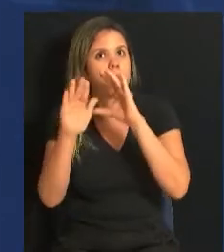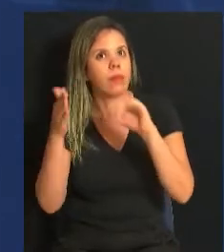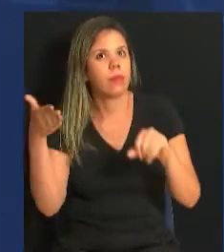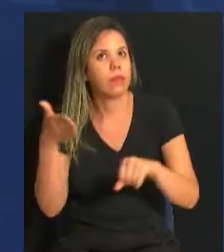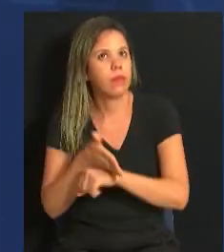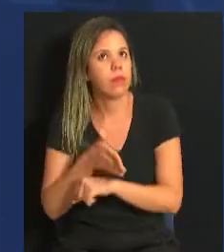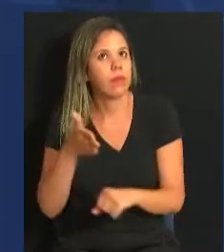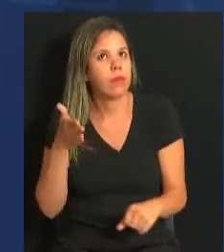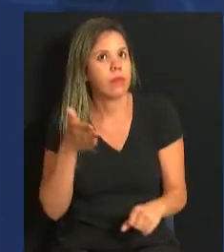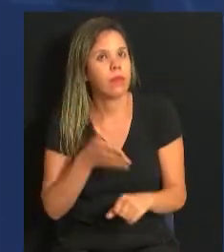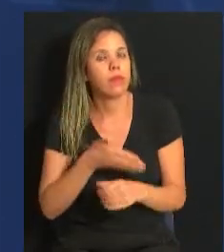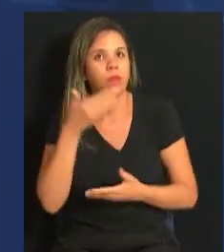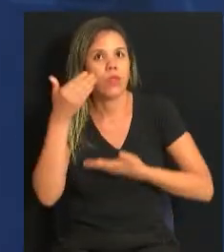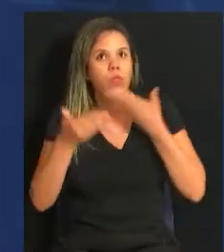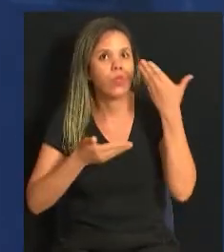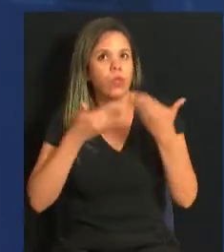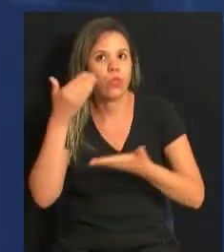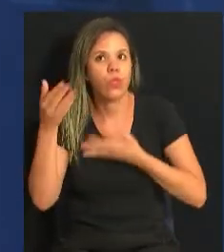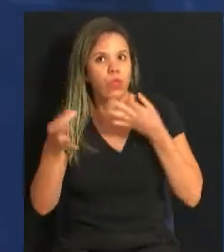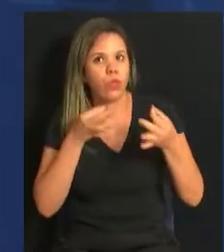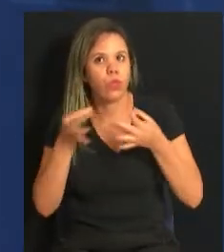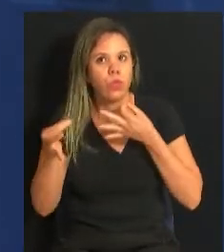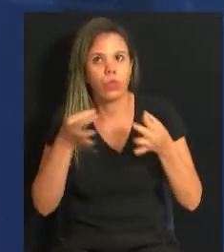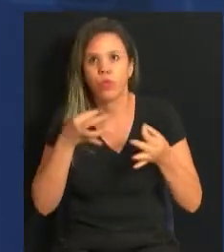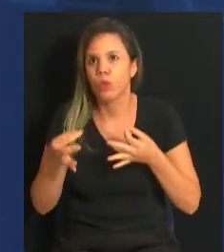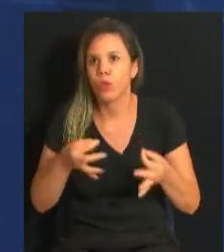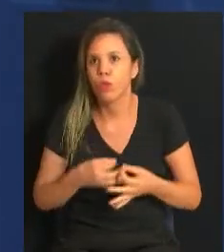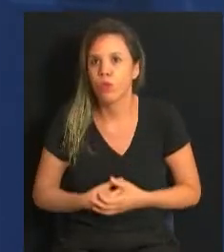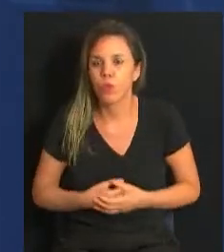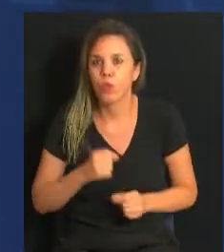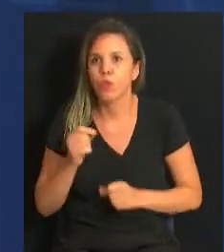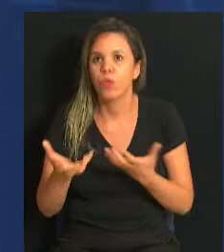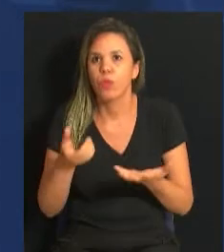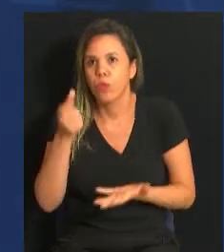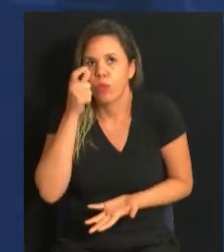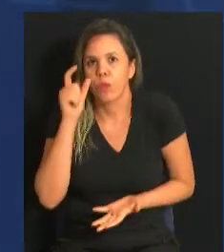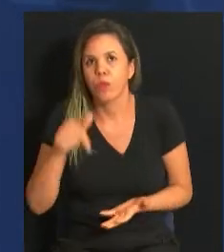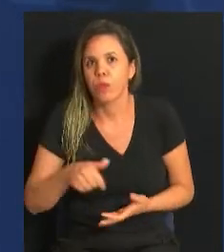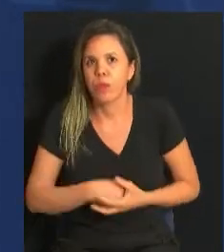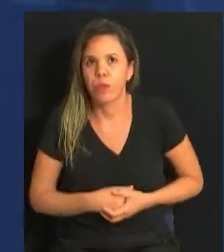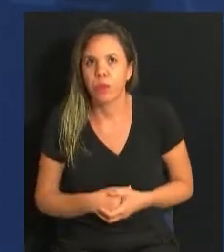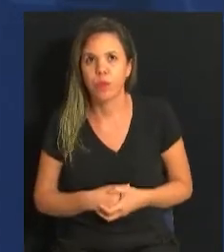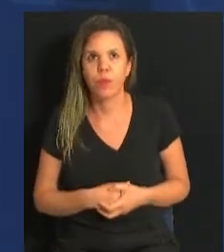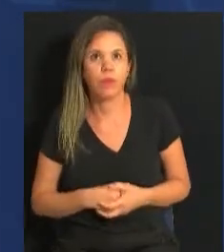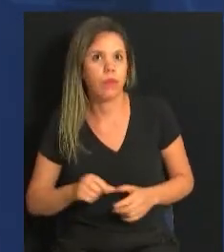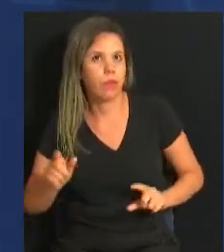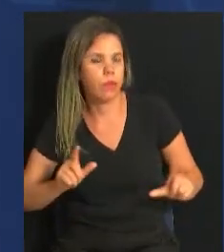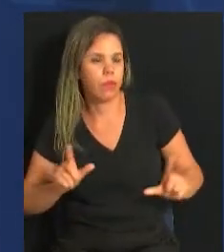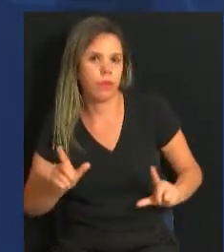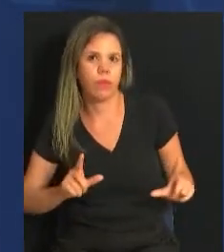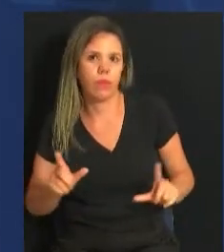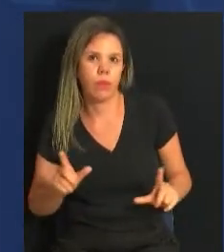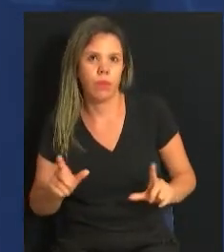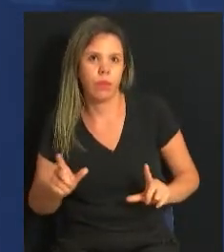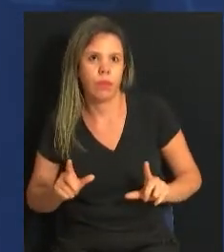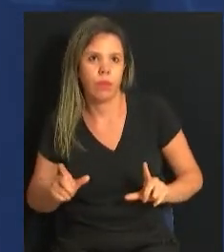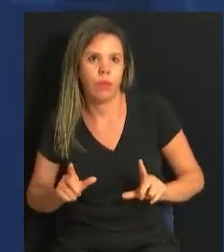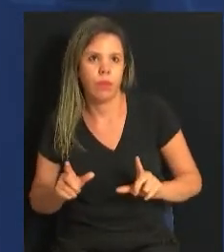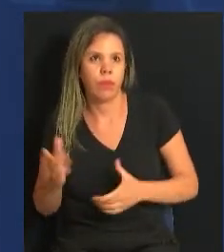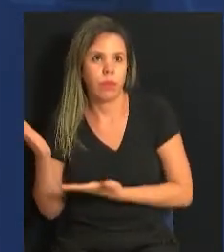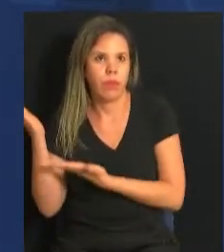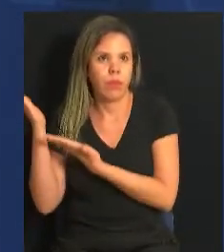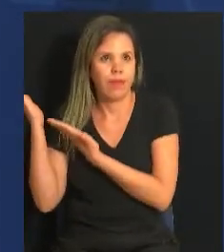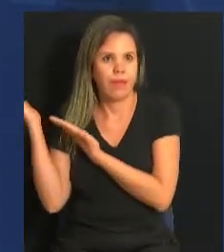participação um elogio uma crítica construtiva o que você quer assistir aqui no nosso telejornal através do